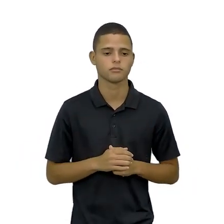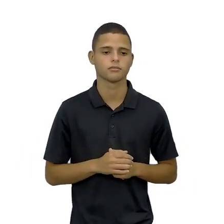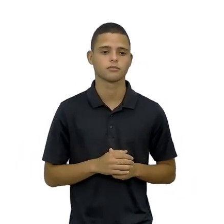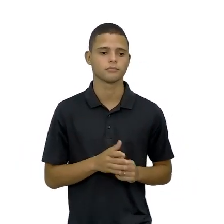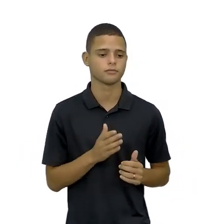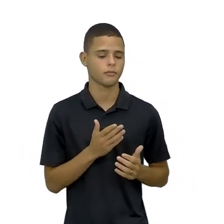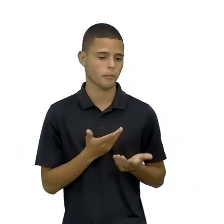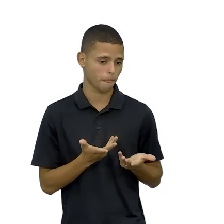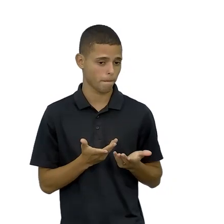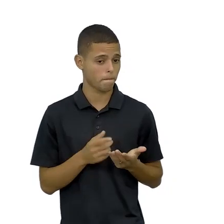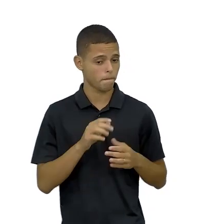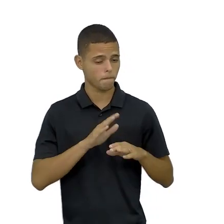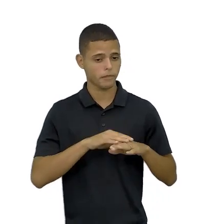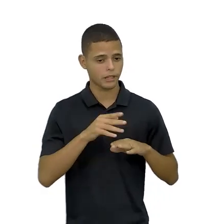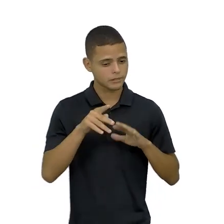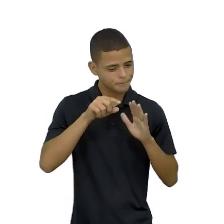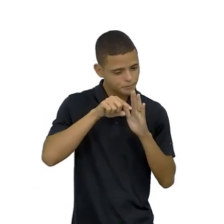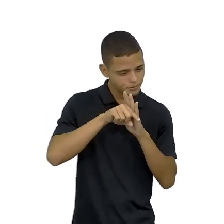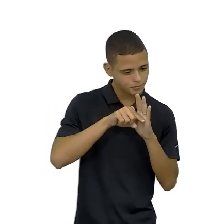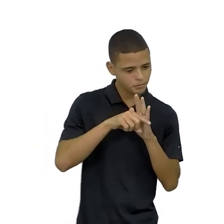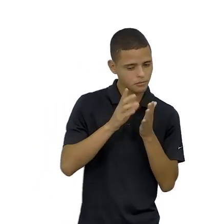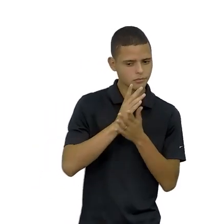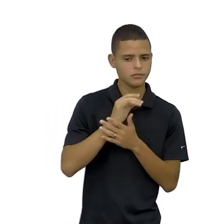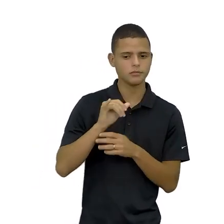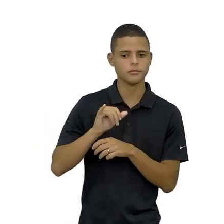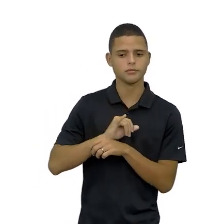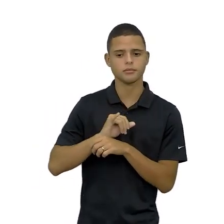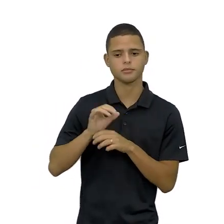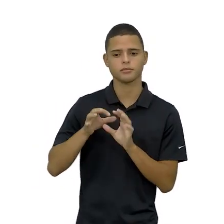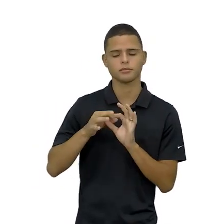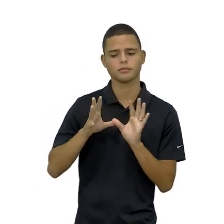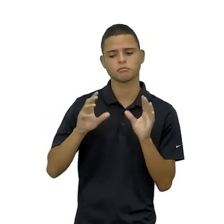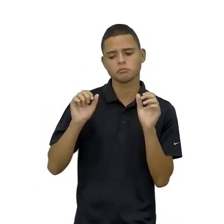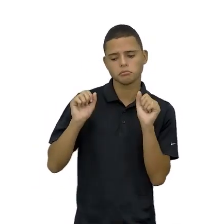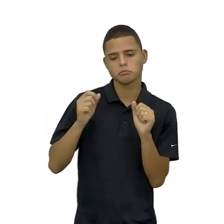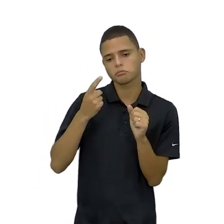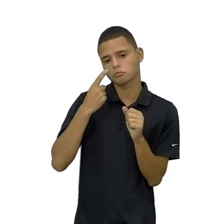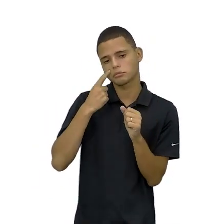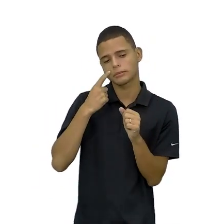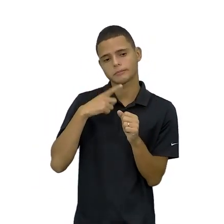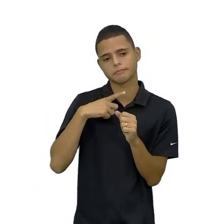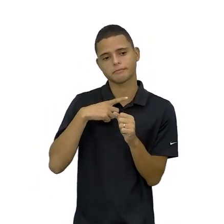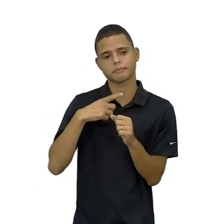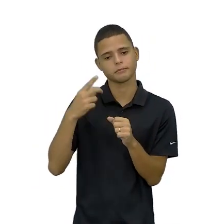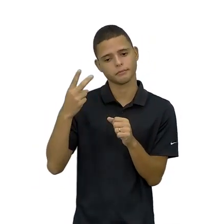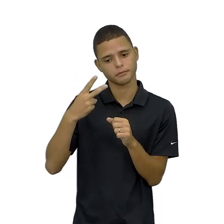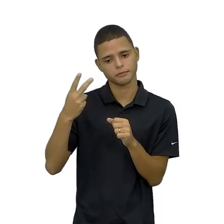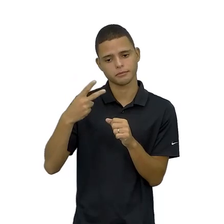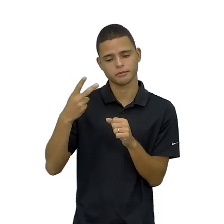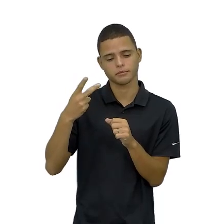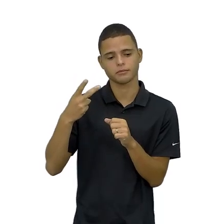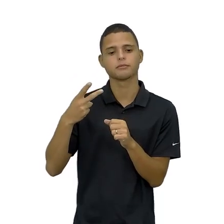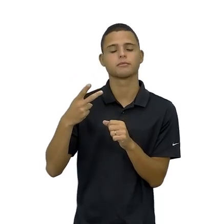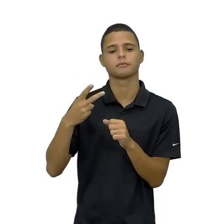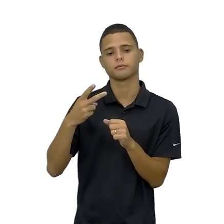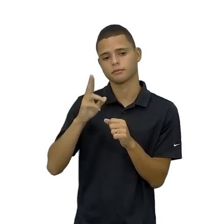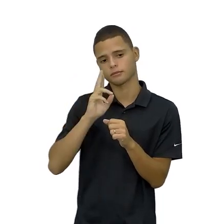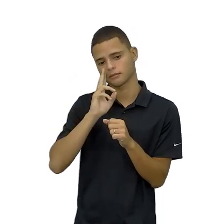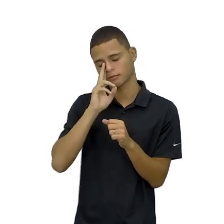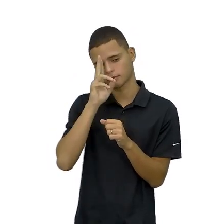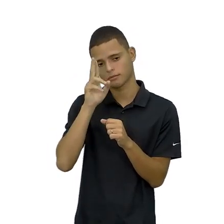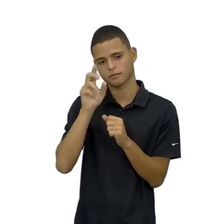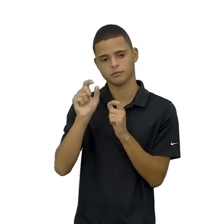os recursos que vocês têm disponíveis, a gente pode dizer que vocês têm 2 grandes elementos que